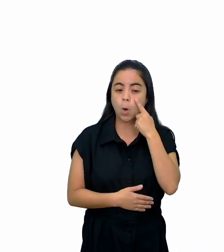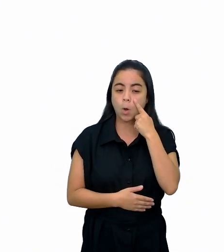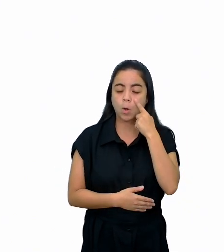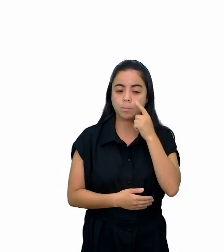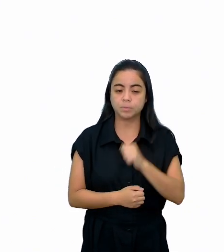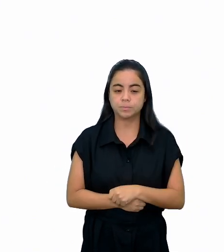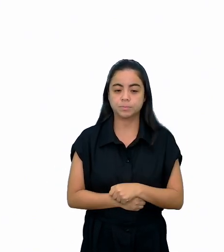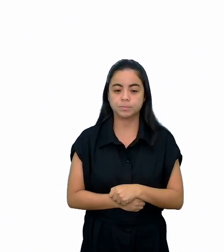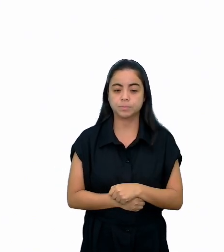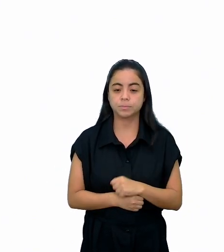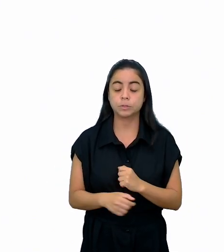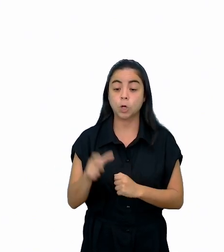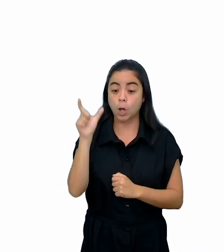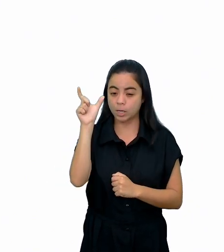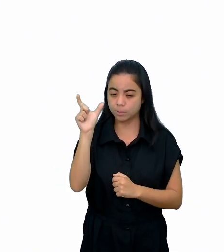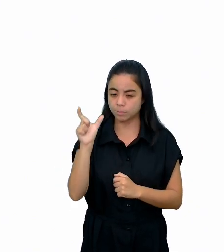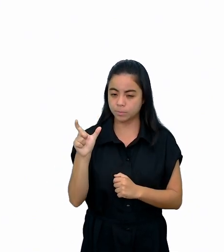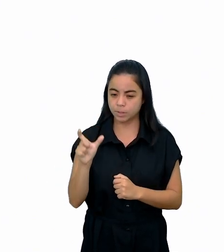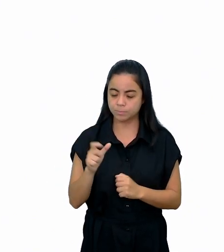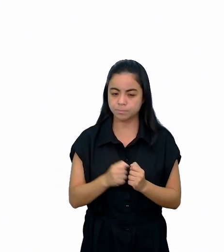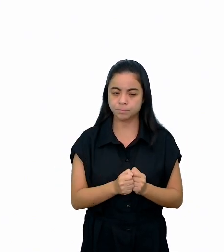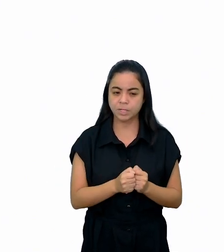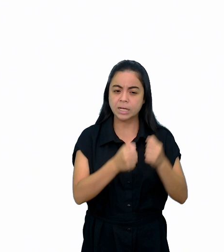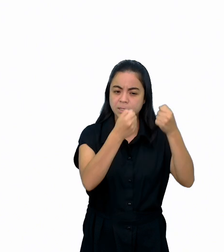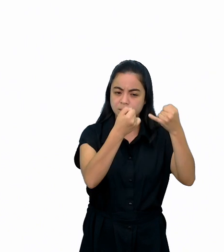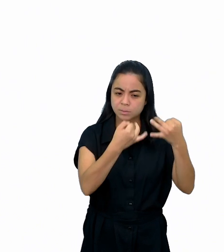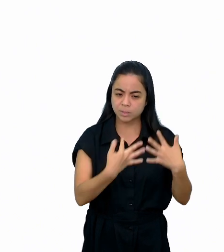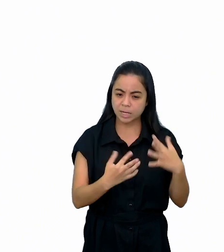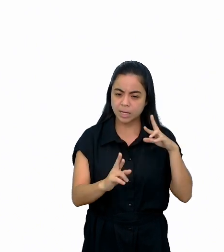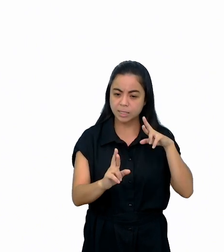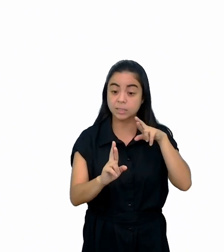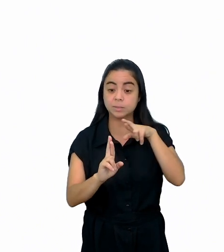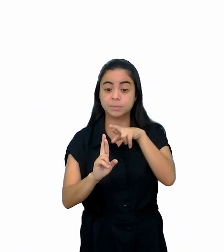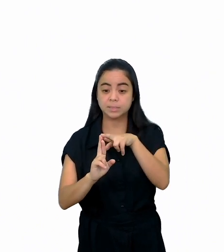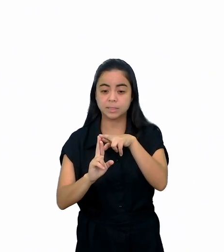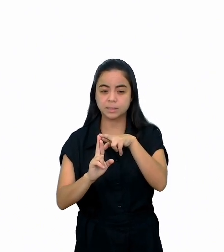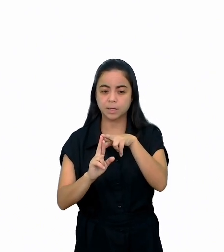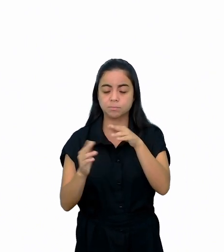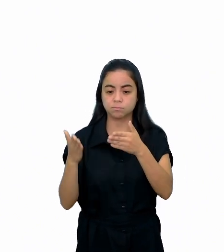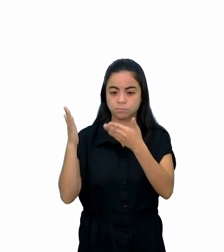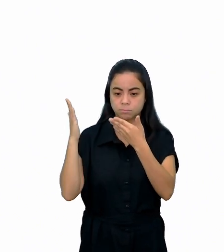inicialmente os verbos, né? Descrever e representar.